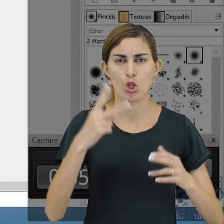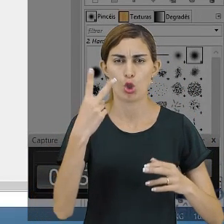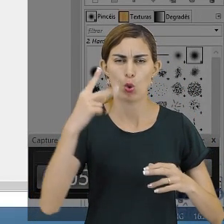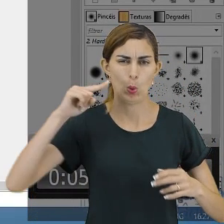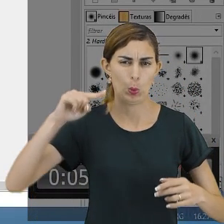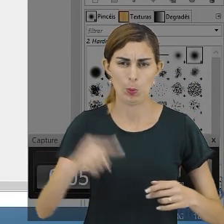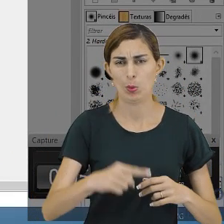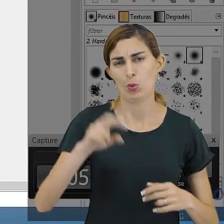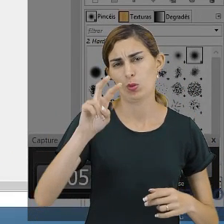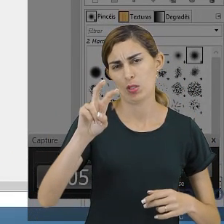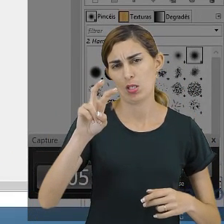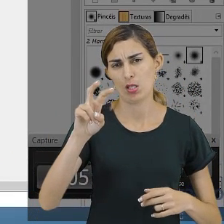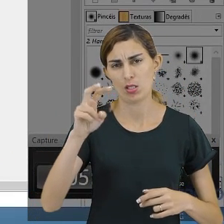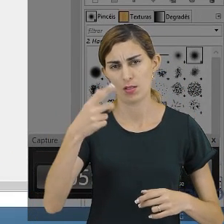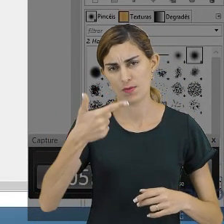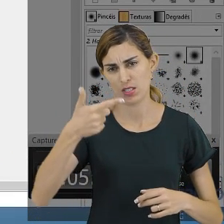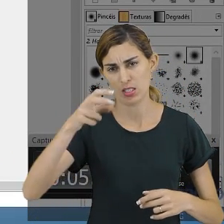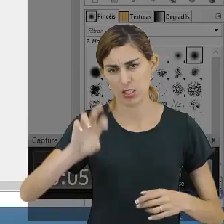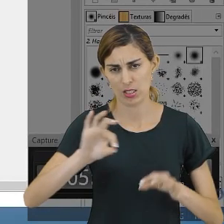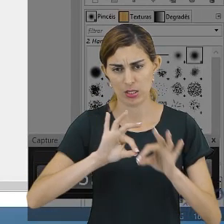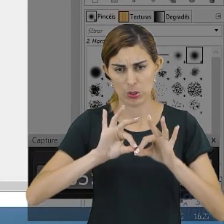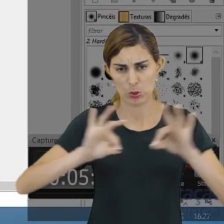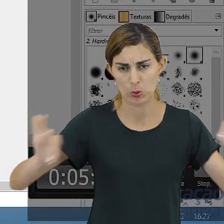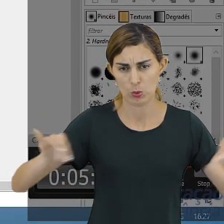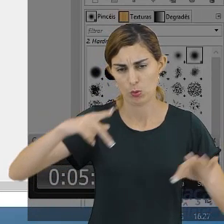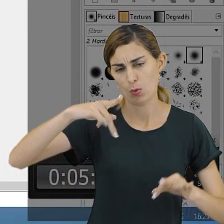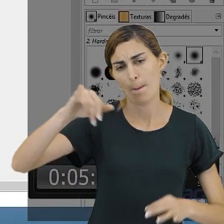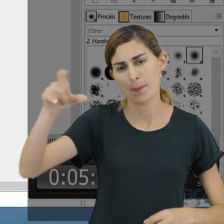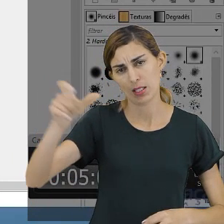tem 2.525 pixels de largura por